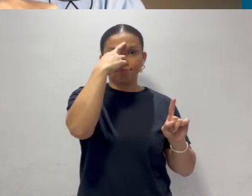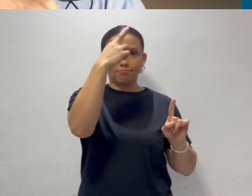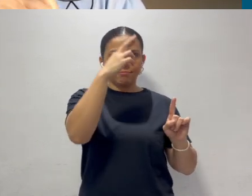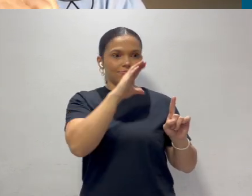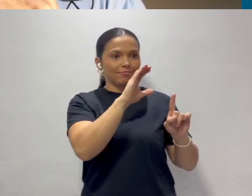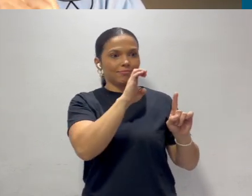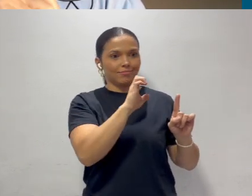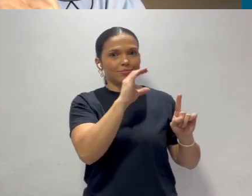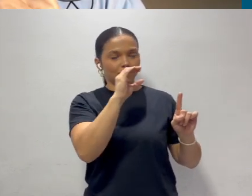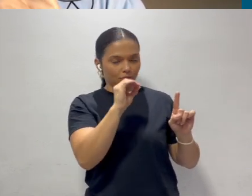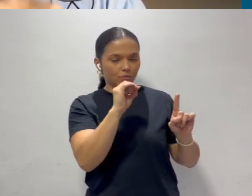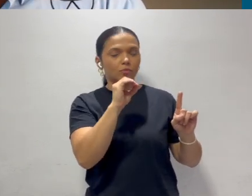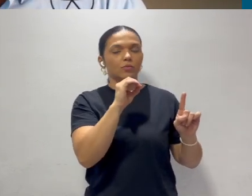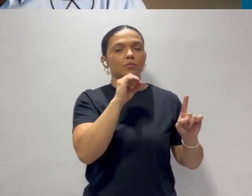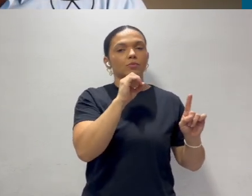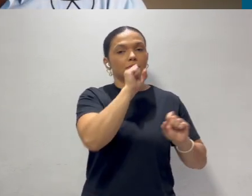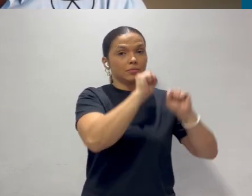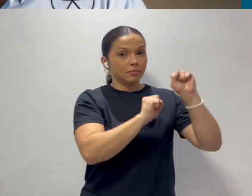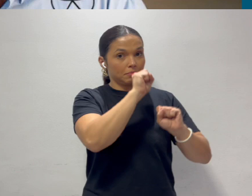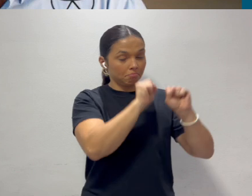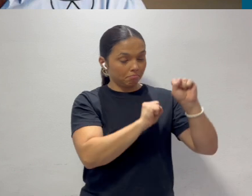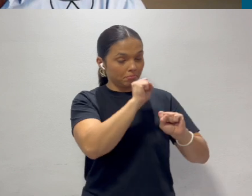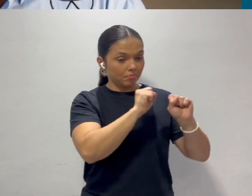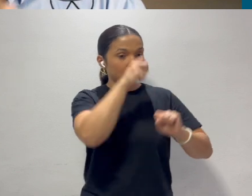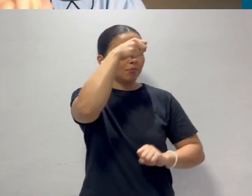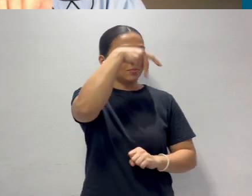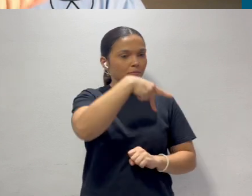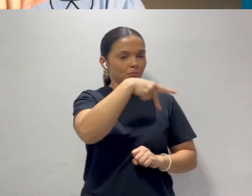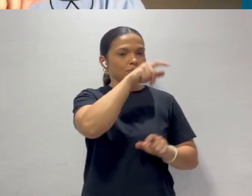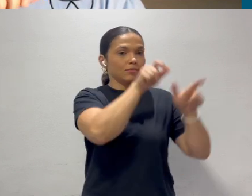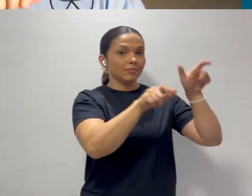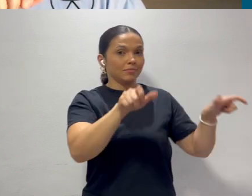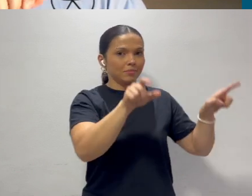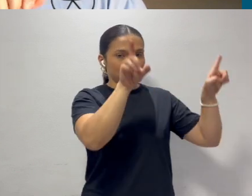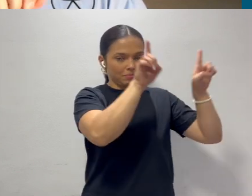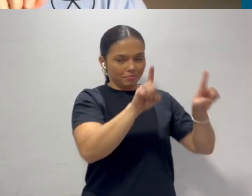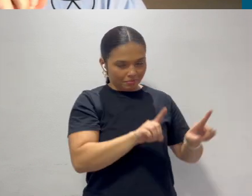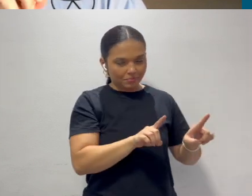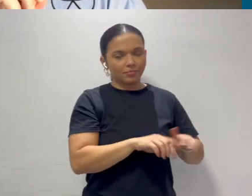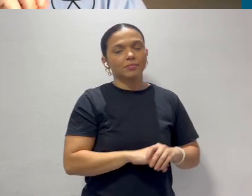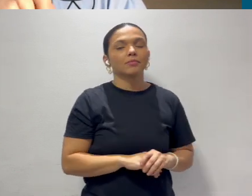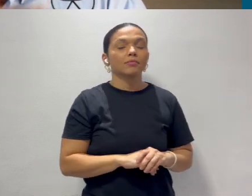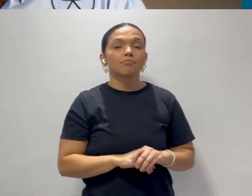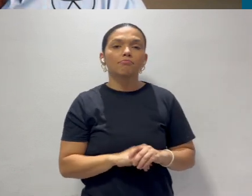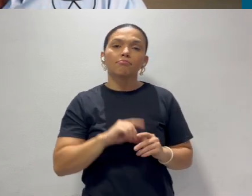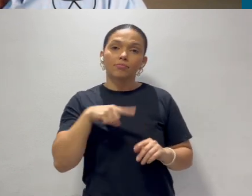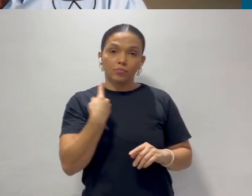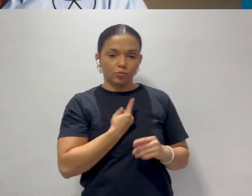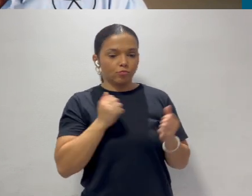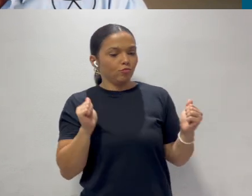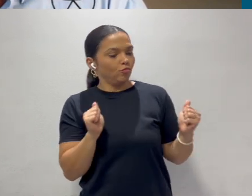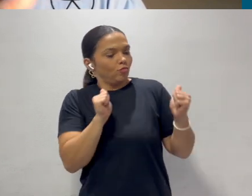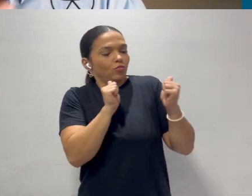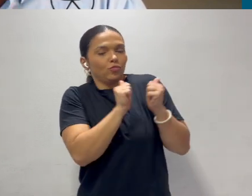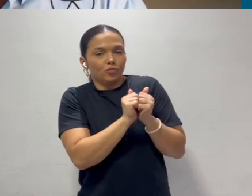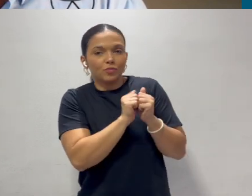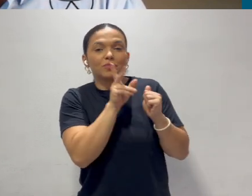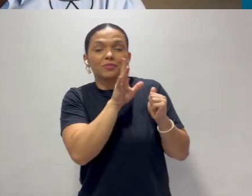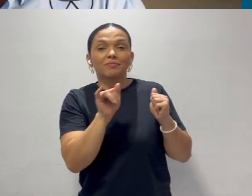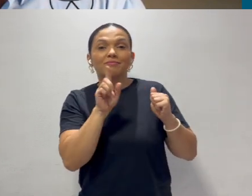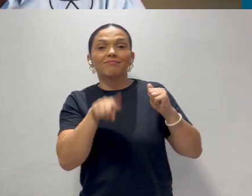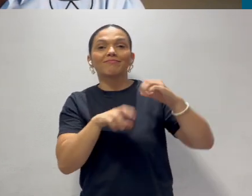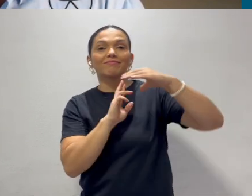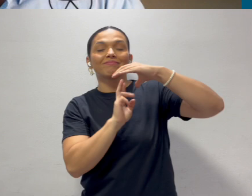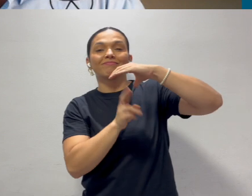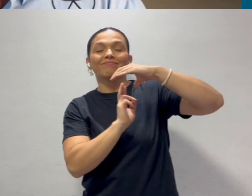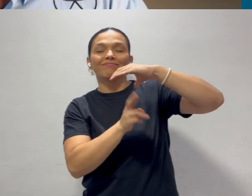das nossas grandes parceiras aqui no Diário PCD, e vamos estar, por sinal, juntos também